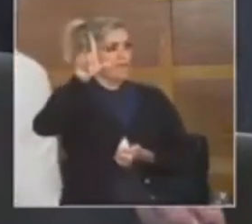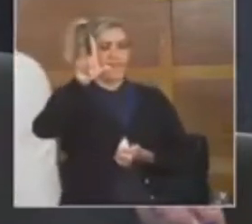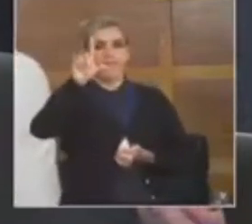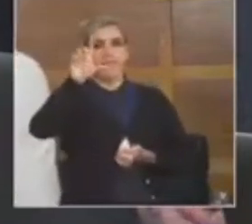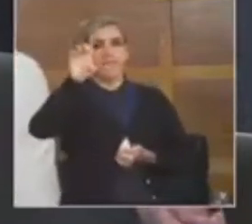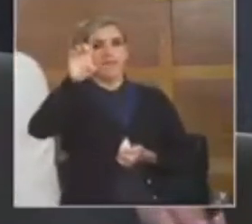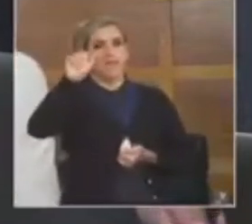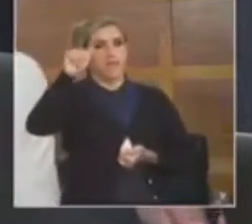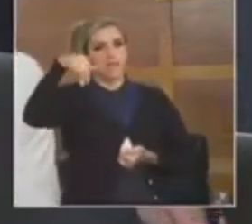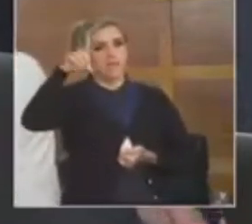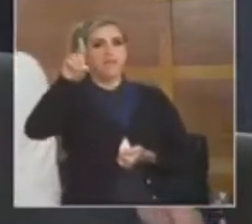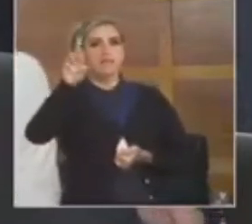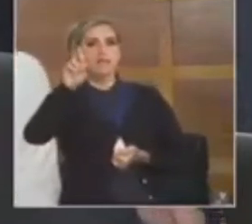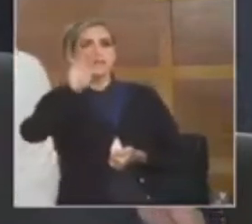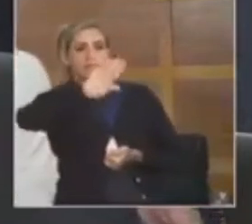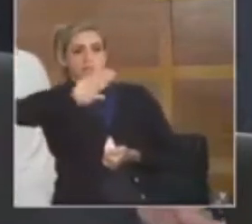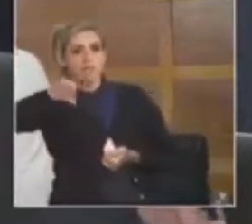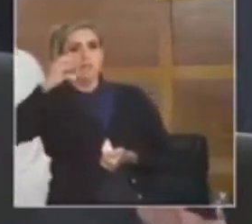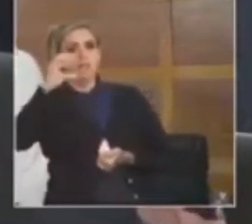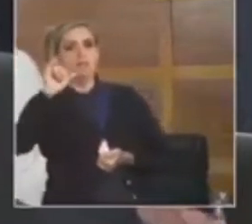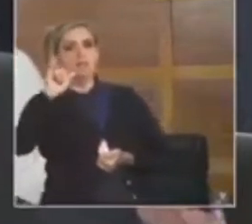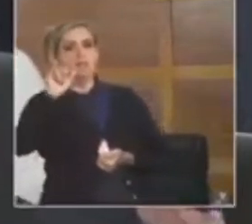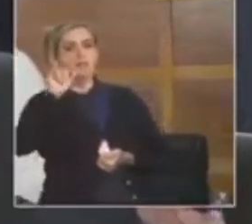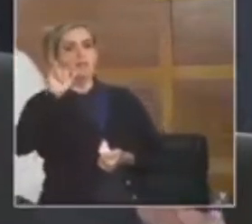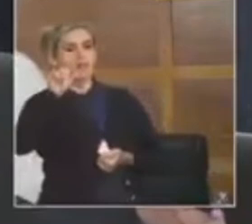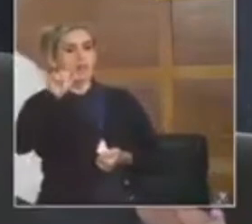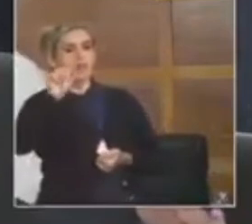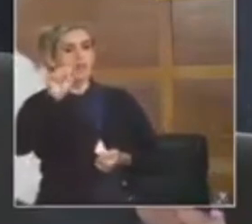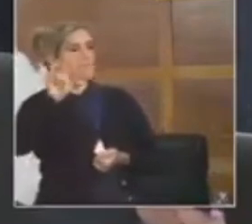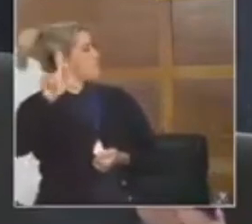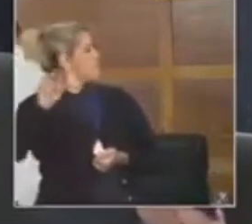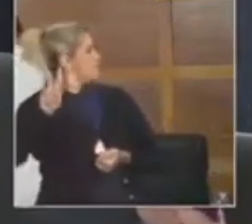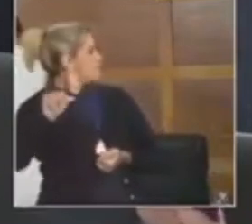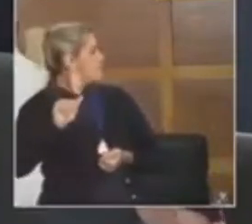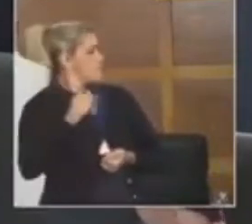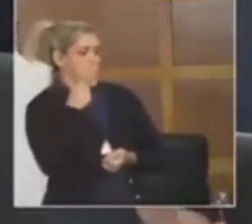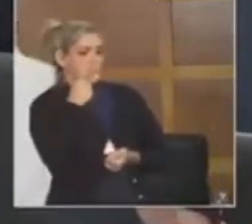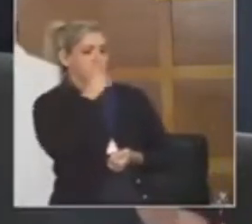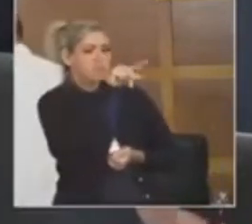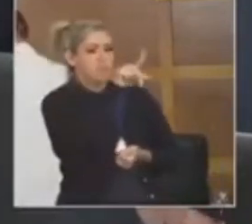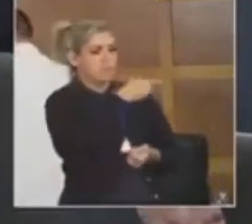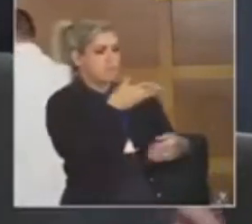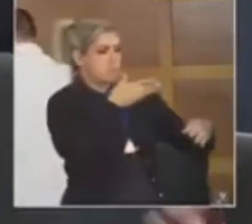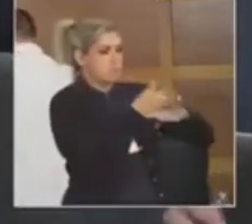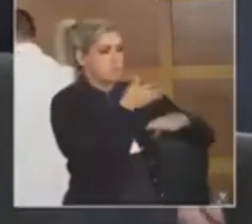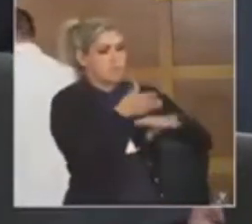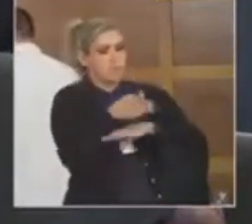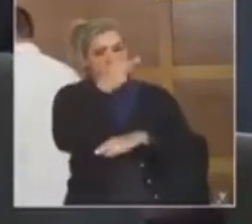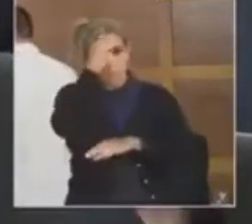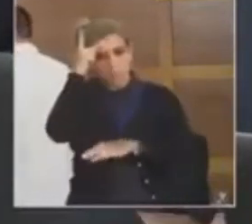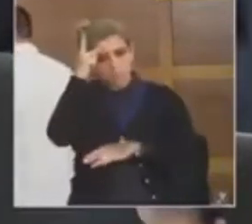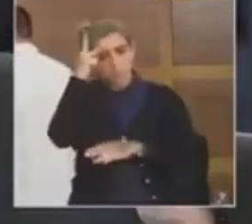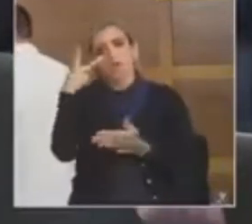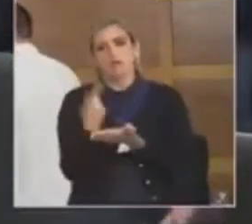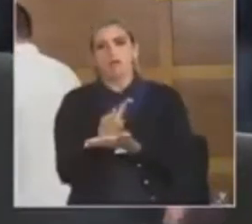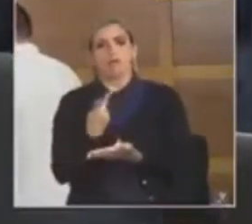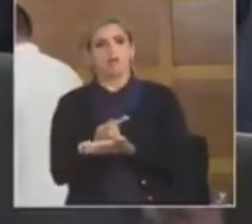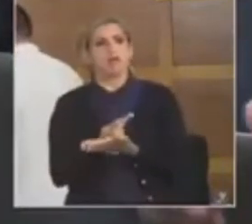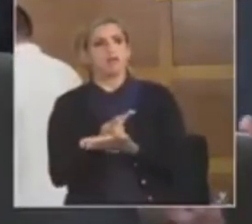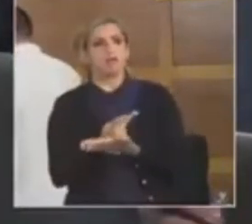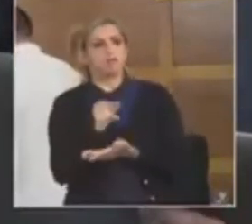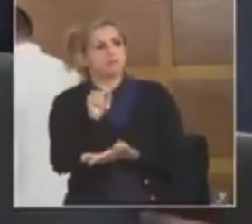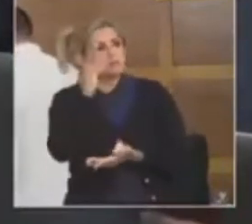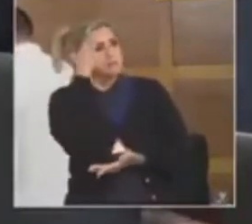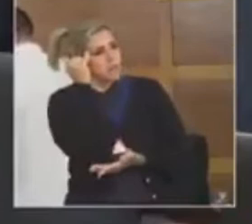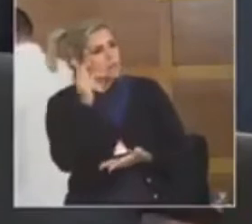estarei entrando com a representação hoje na Polícia Civil porque isso aí me colocando contra o pessoal do Uber contra a população a gente não sabe